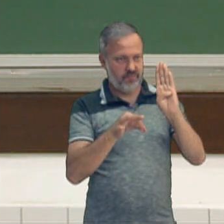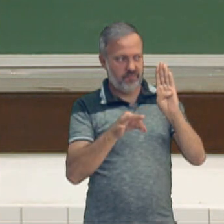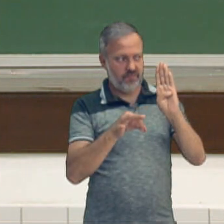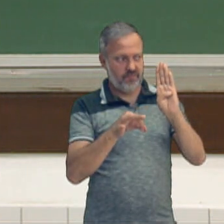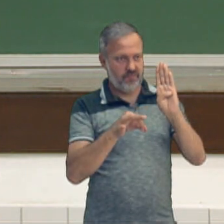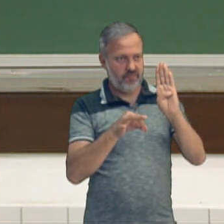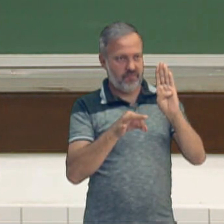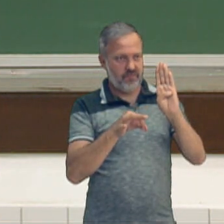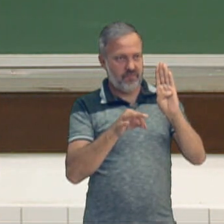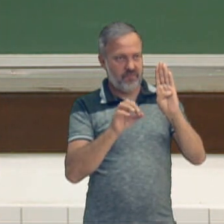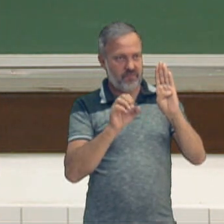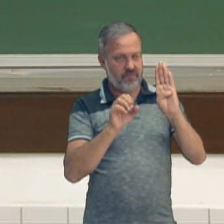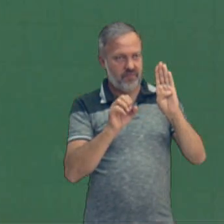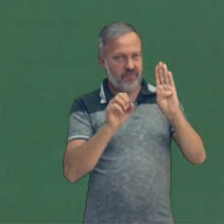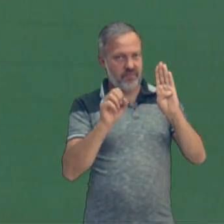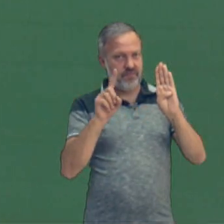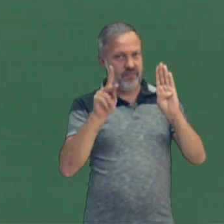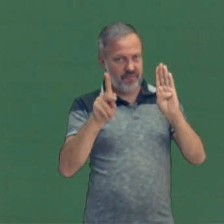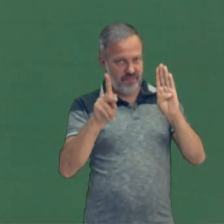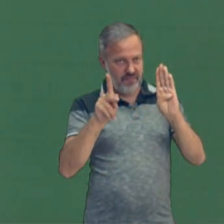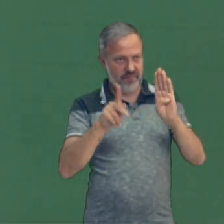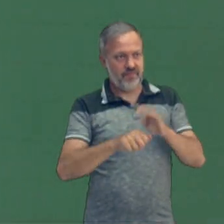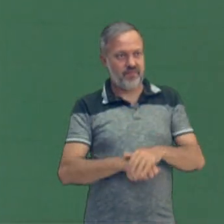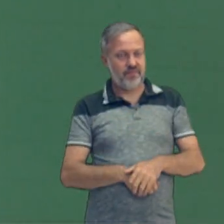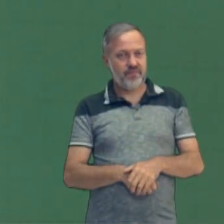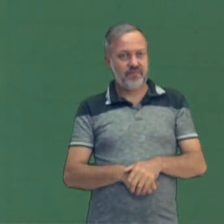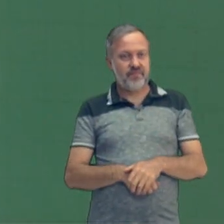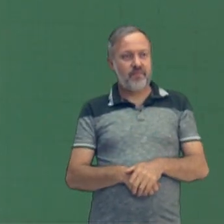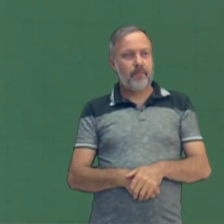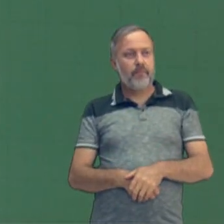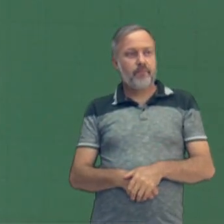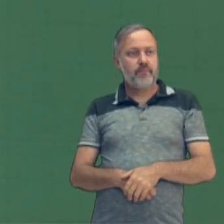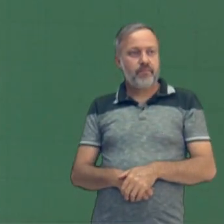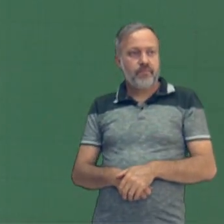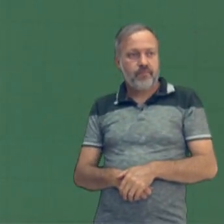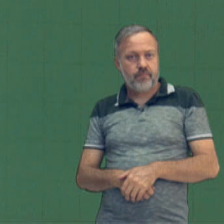B, águas do Nilo. E aí, acertou? Pronto para a próxima?